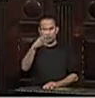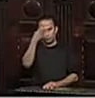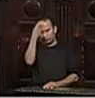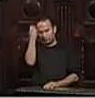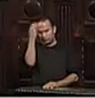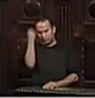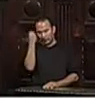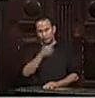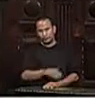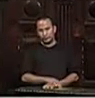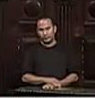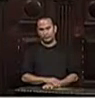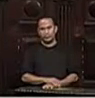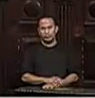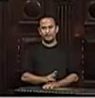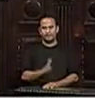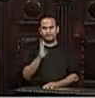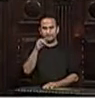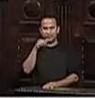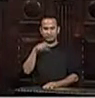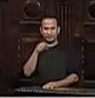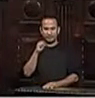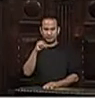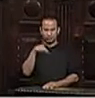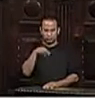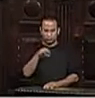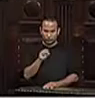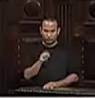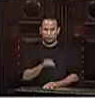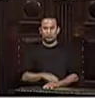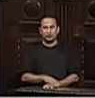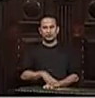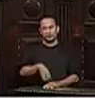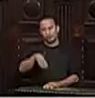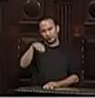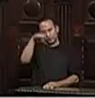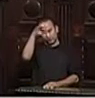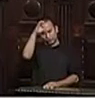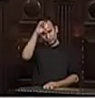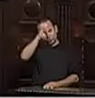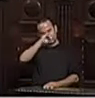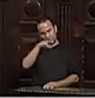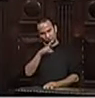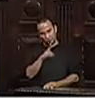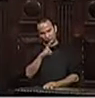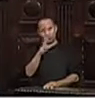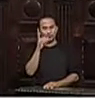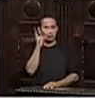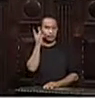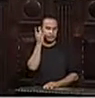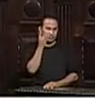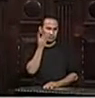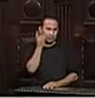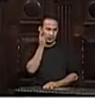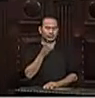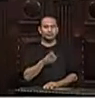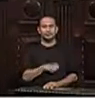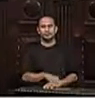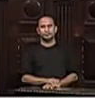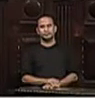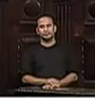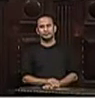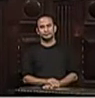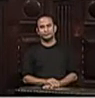Bolsonaro, o Anderson Nogueira e a nossa deputada Tia